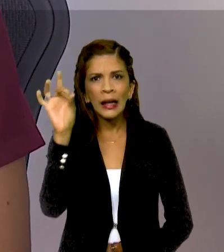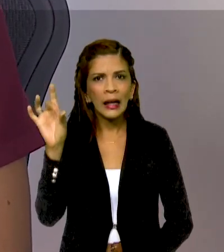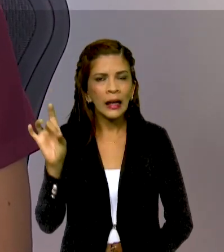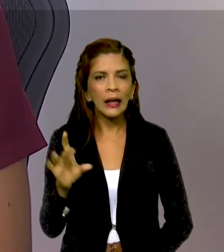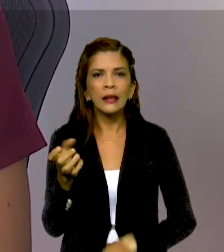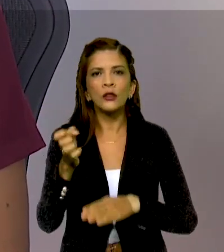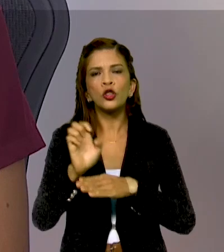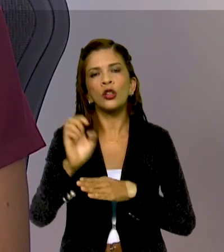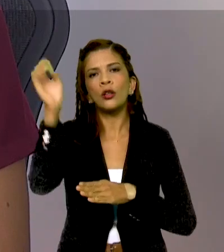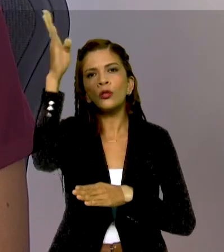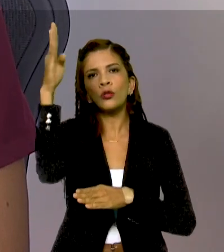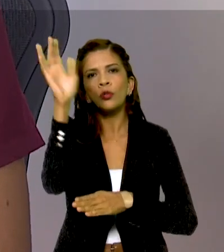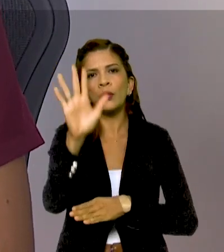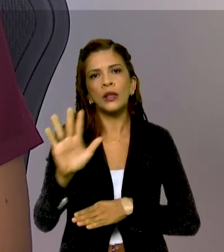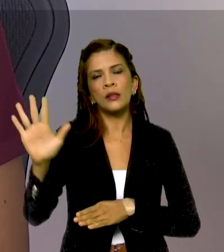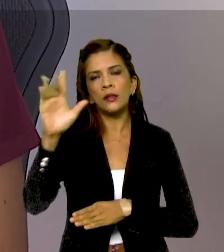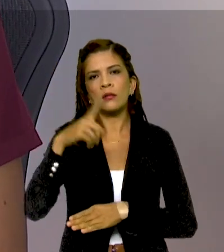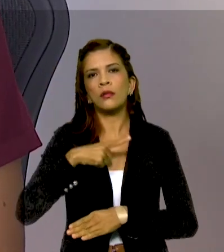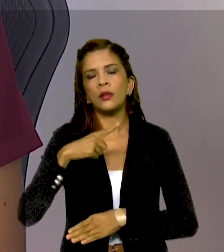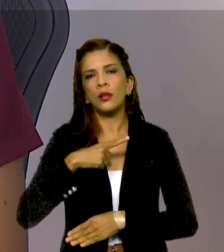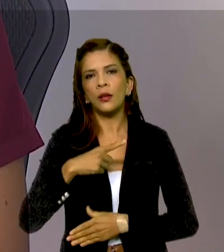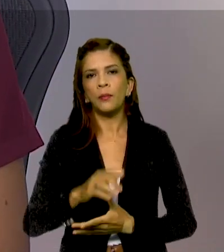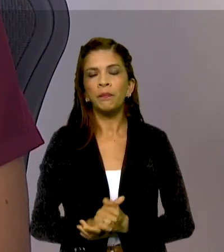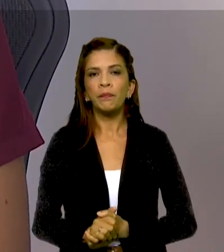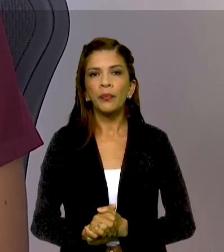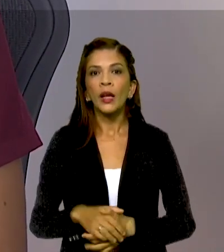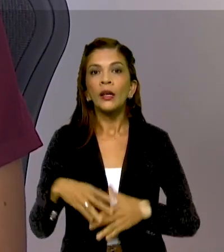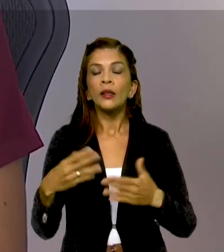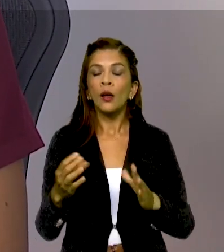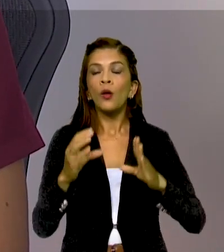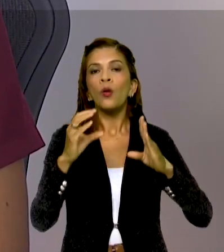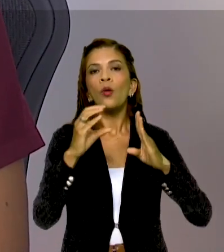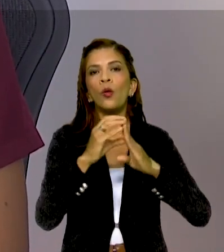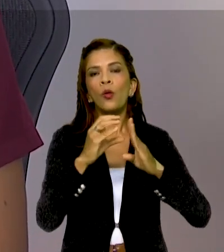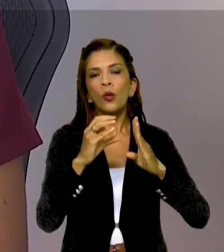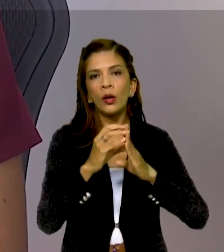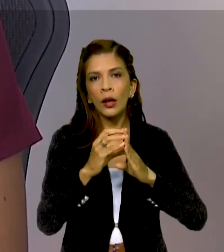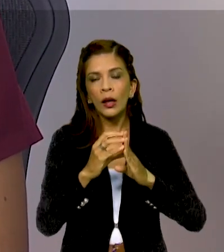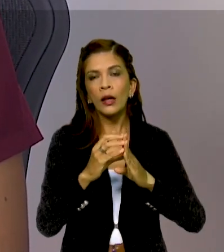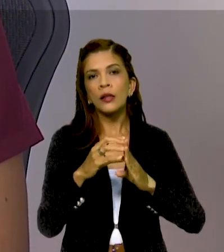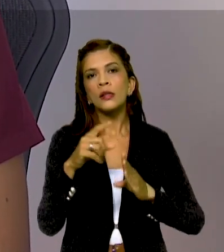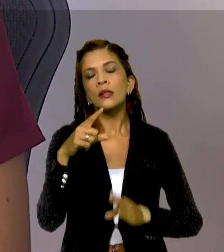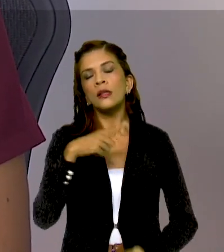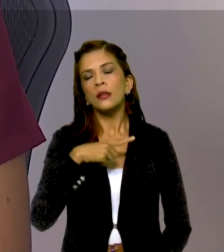desde então esses CAIs eles assumem a centralidade